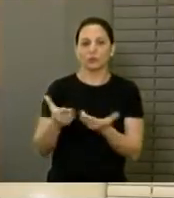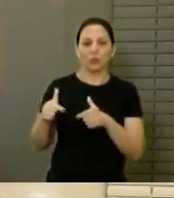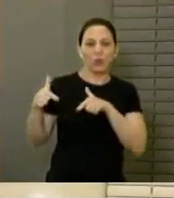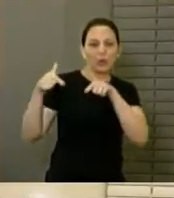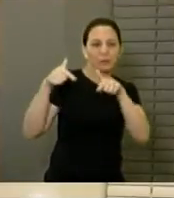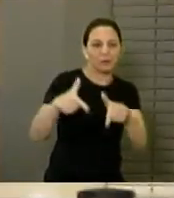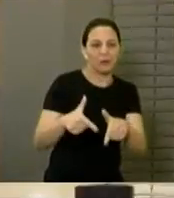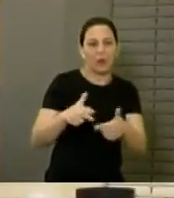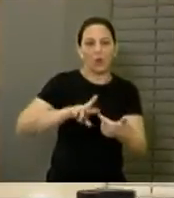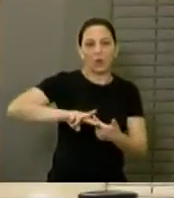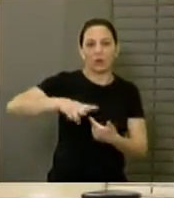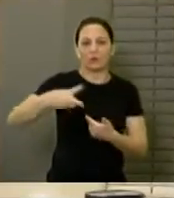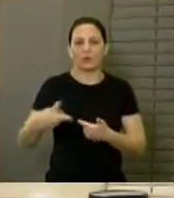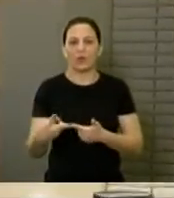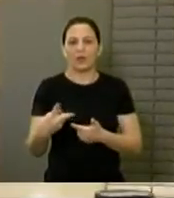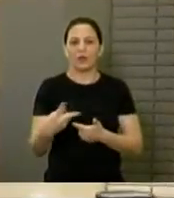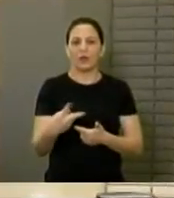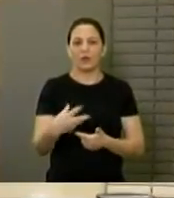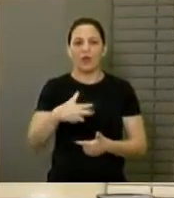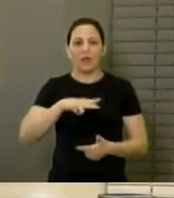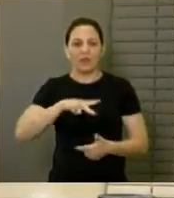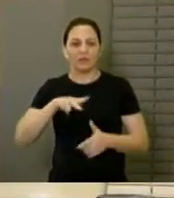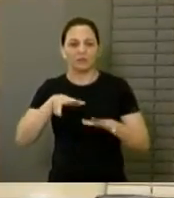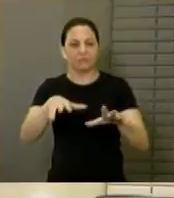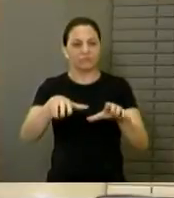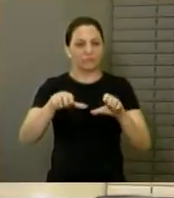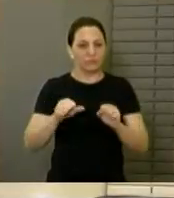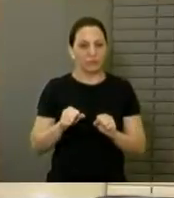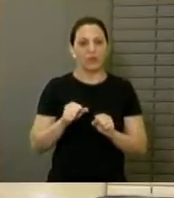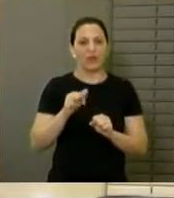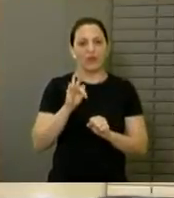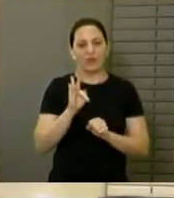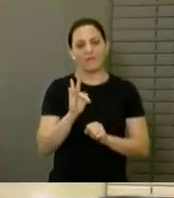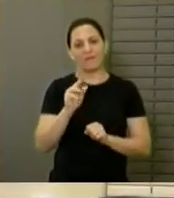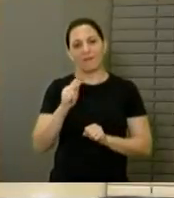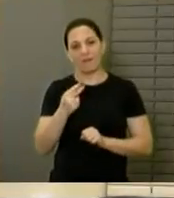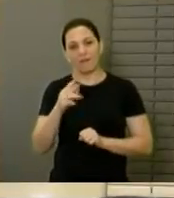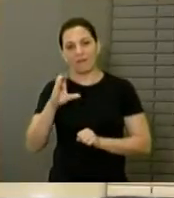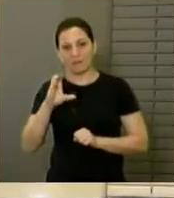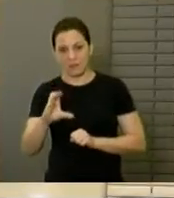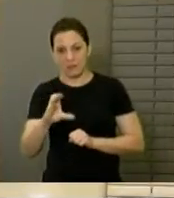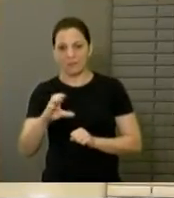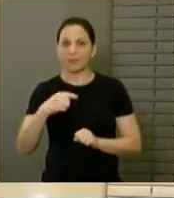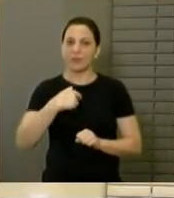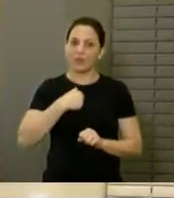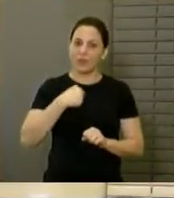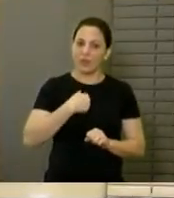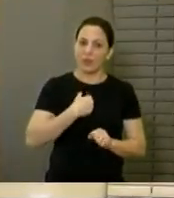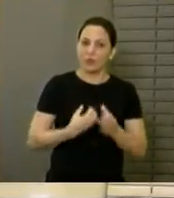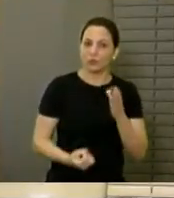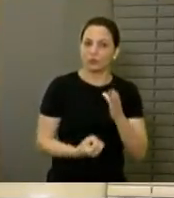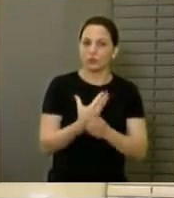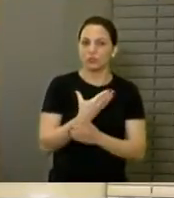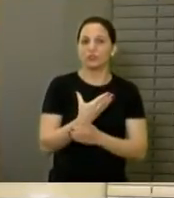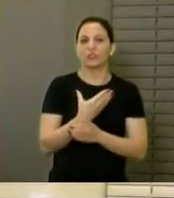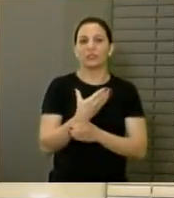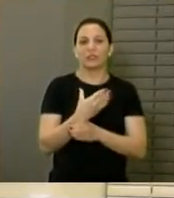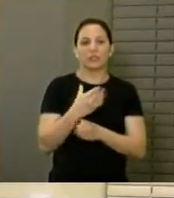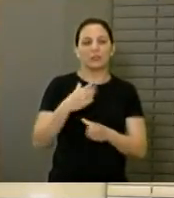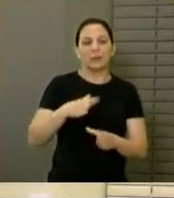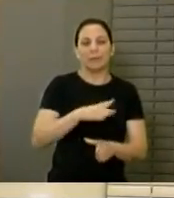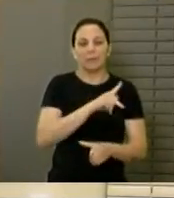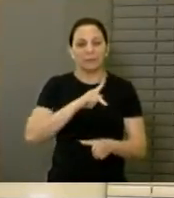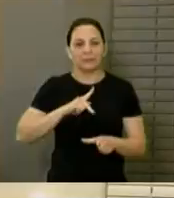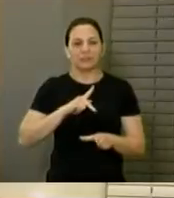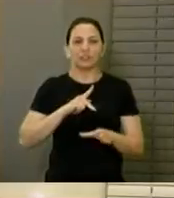as privatizações do Fernando Henrique Cardoso. Fui também fundador e presidente do Diretório dos Estudantes da Uniara,